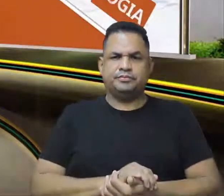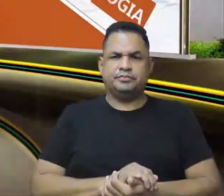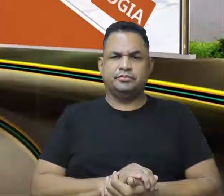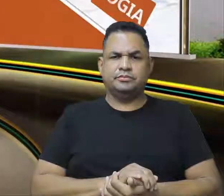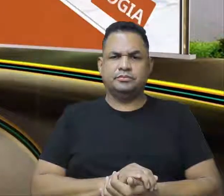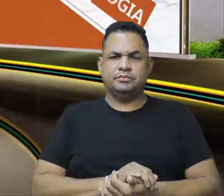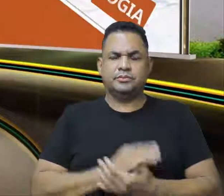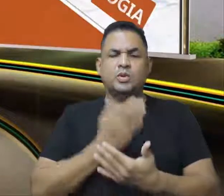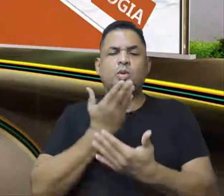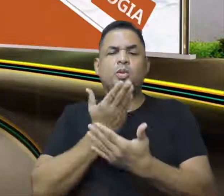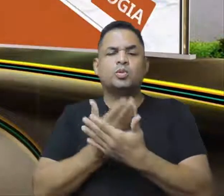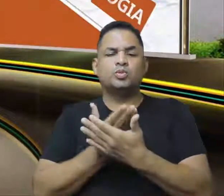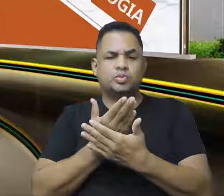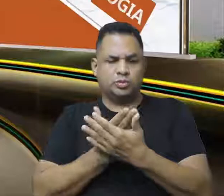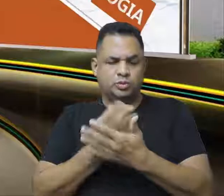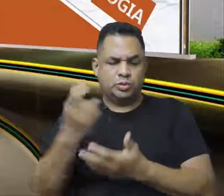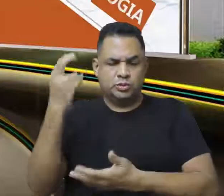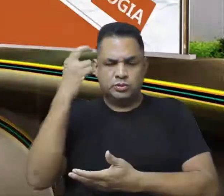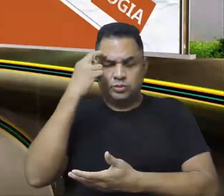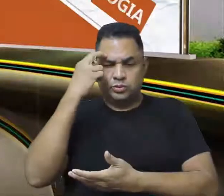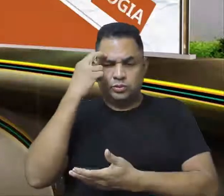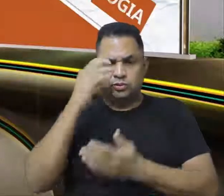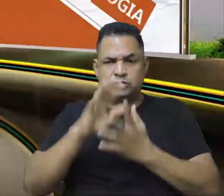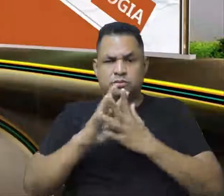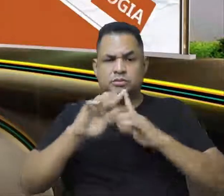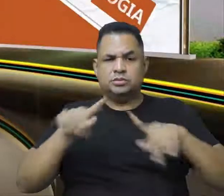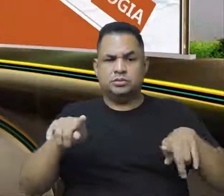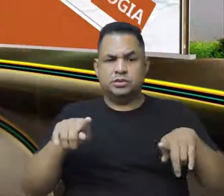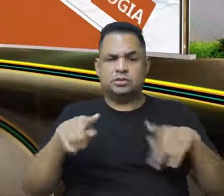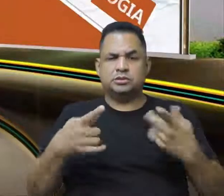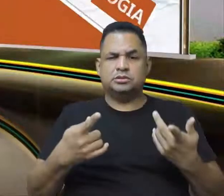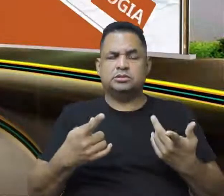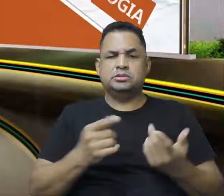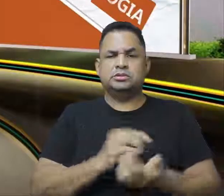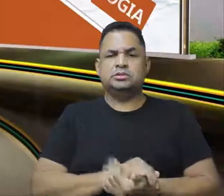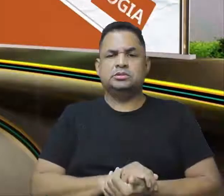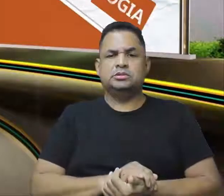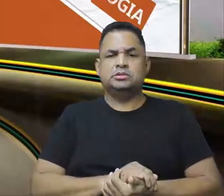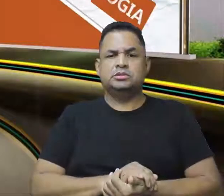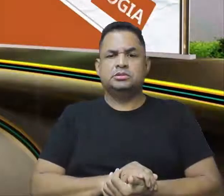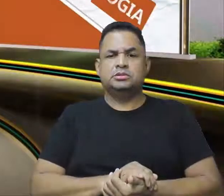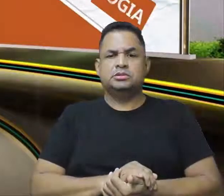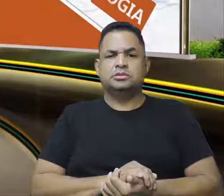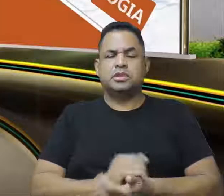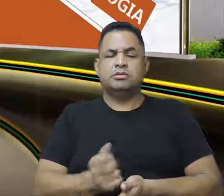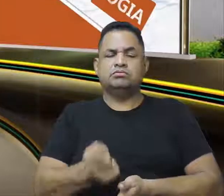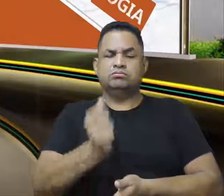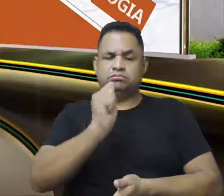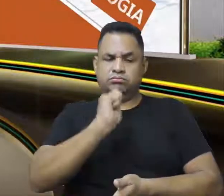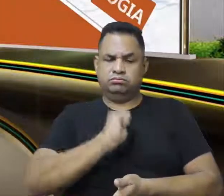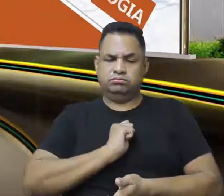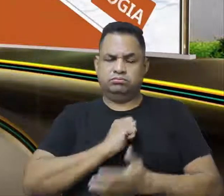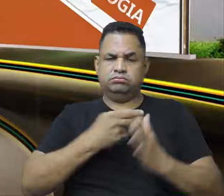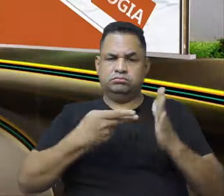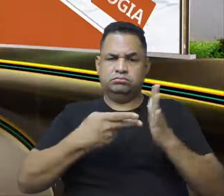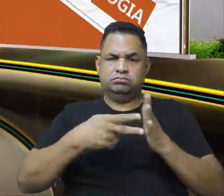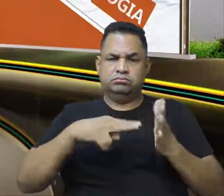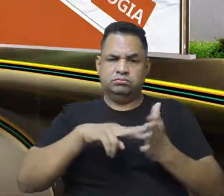o estudo da cultura, né? Mas a antropologia, né,